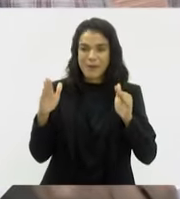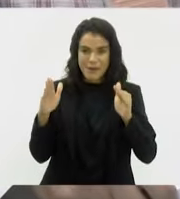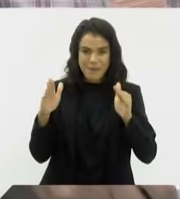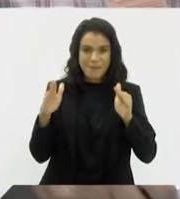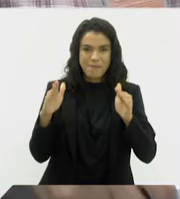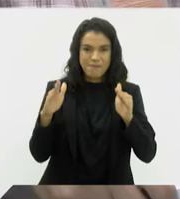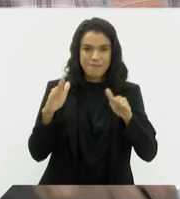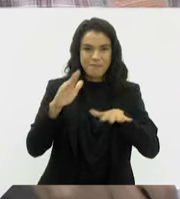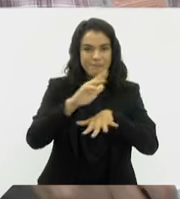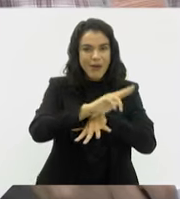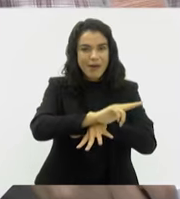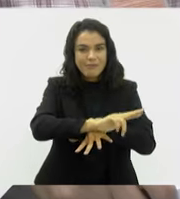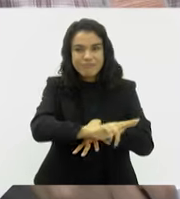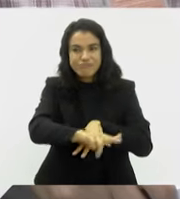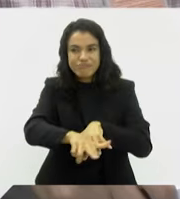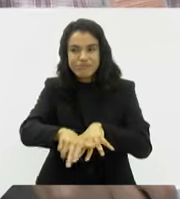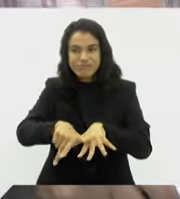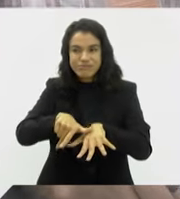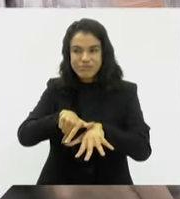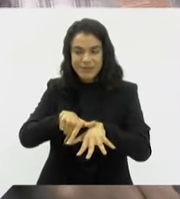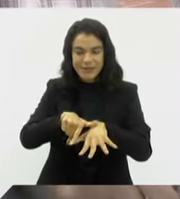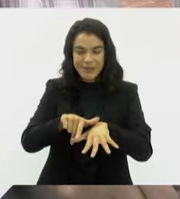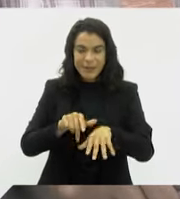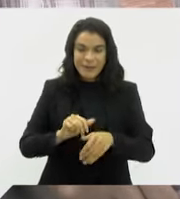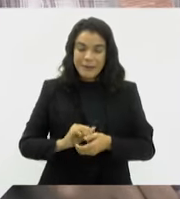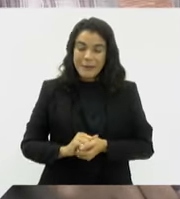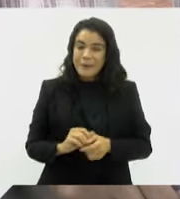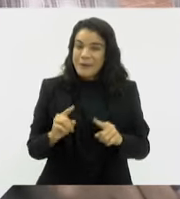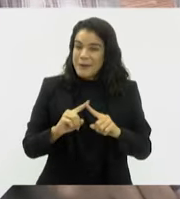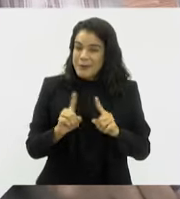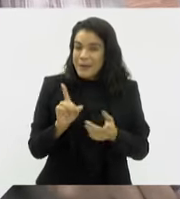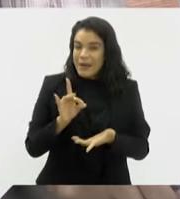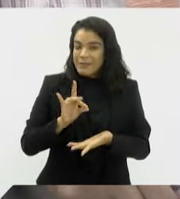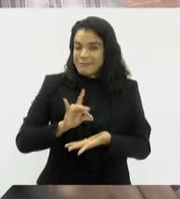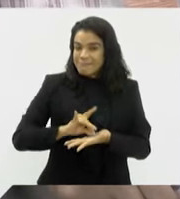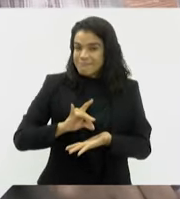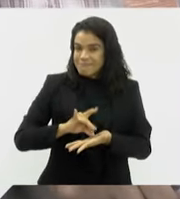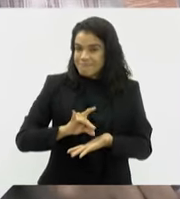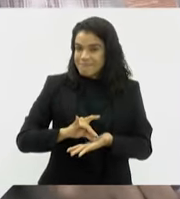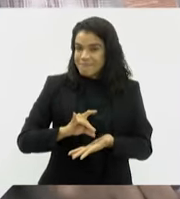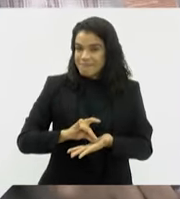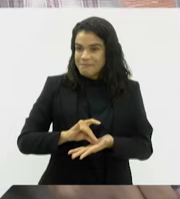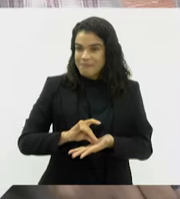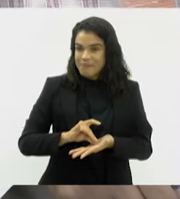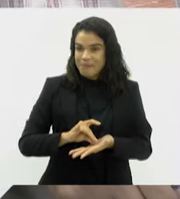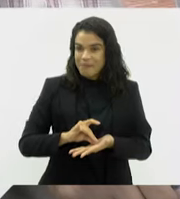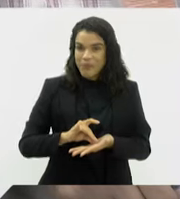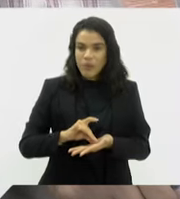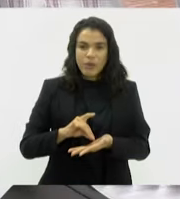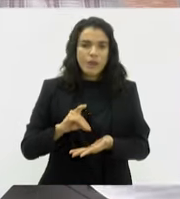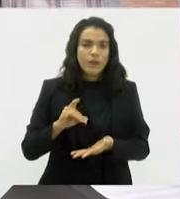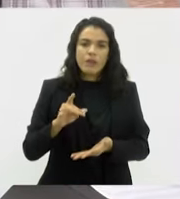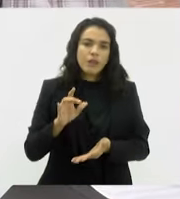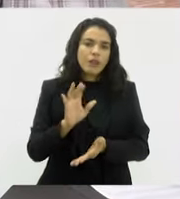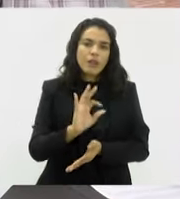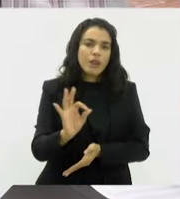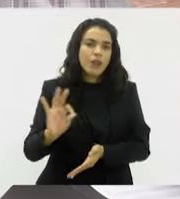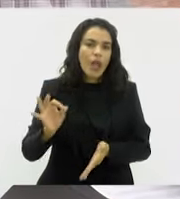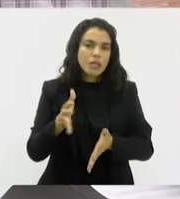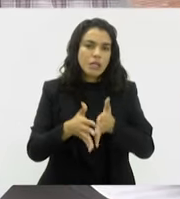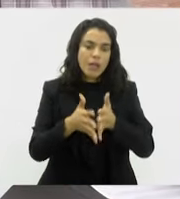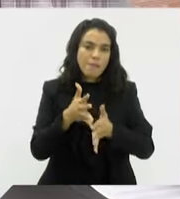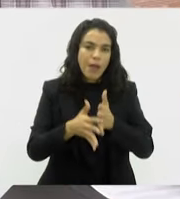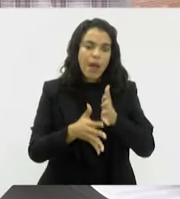outros espectros. Né? Agora, realmente, nada impede que a CCJ dê o parecer